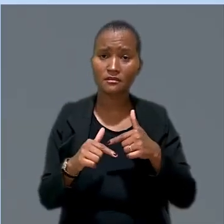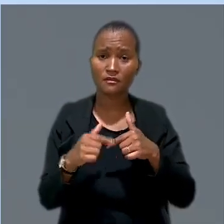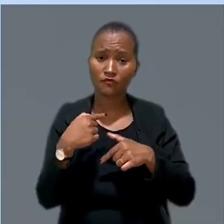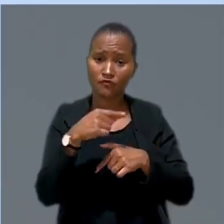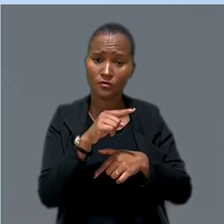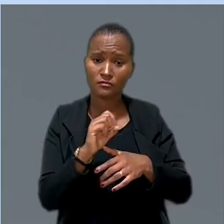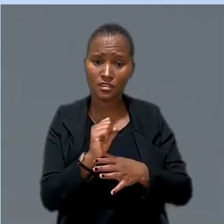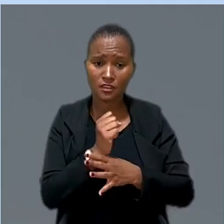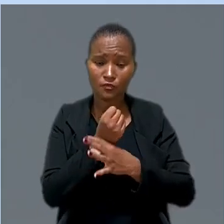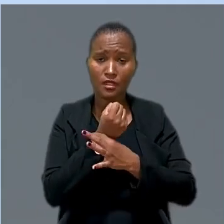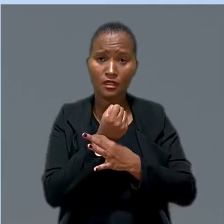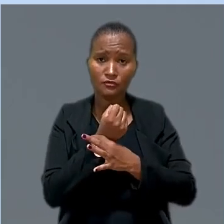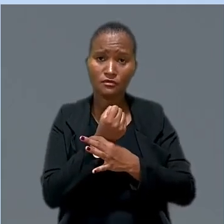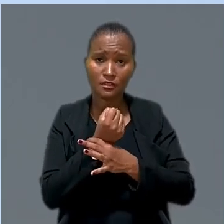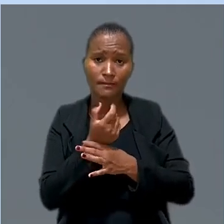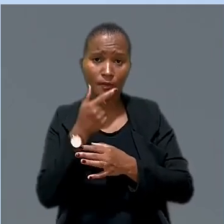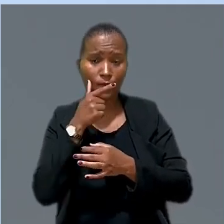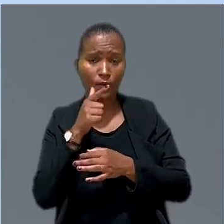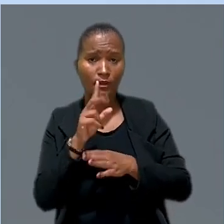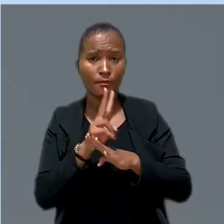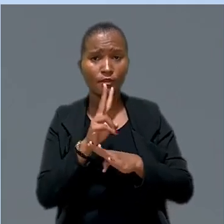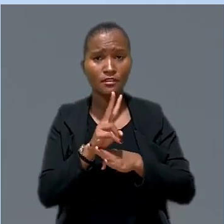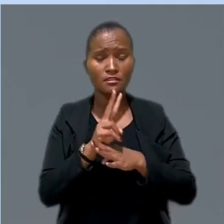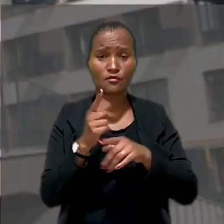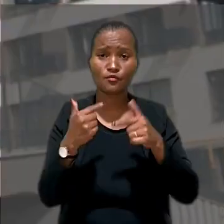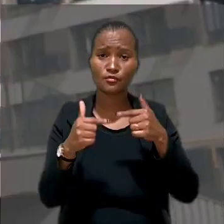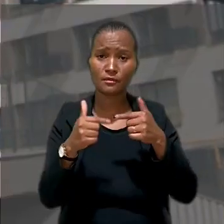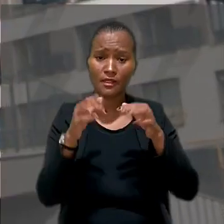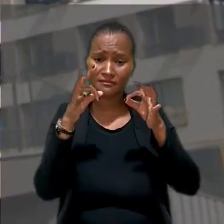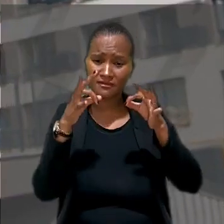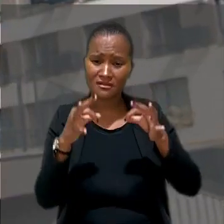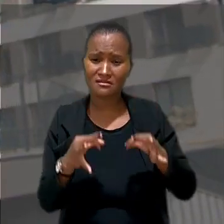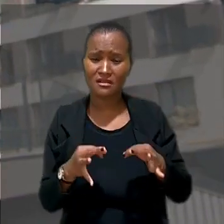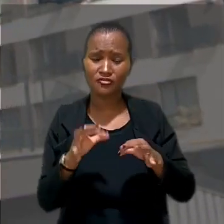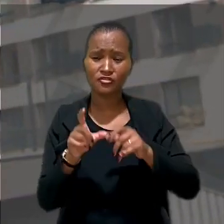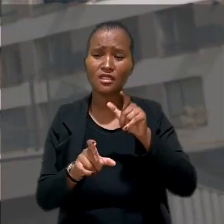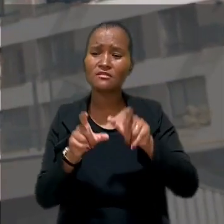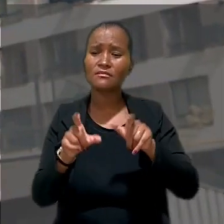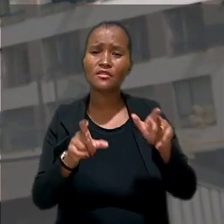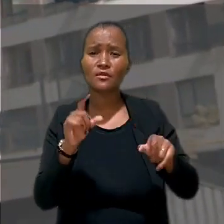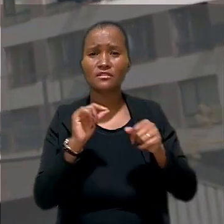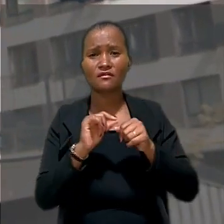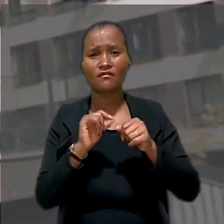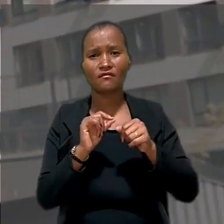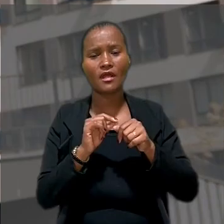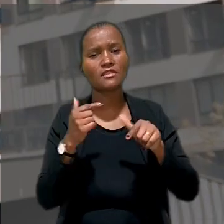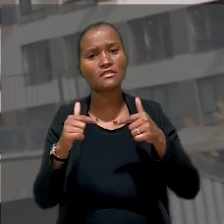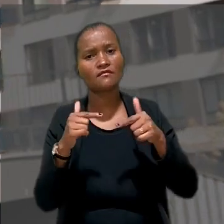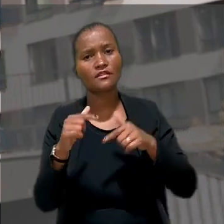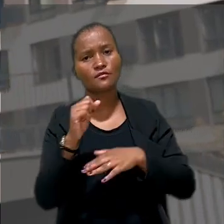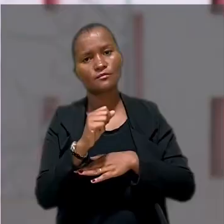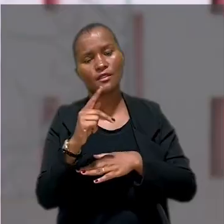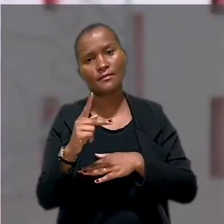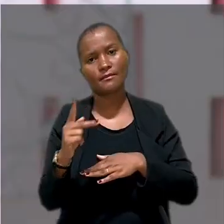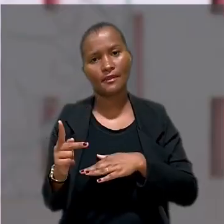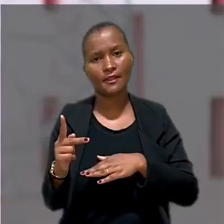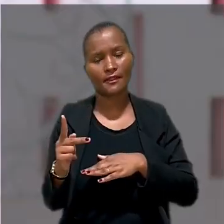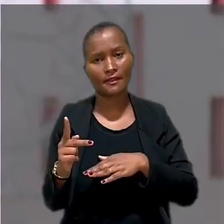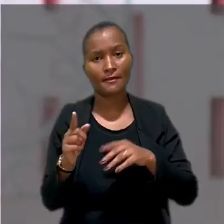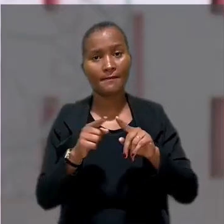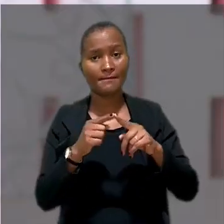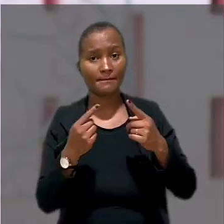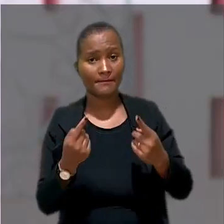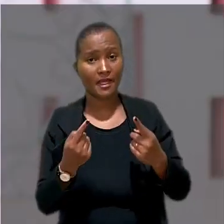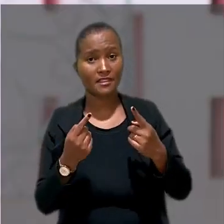trabalhistas fossem assegurados para garantir a proteção do trabalho decente das pessoas que prestam serviços por